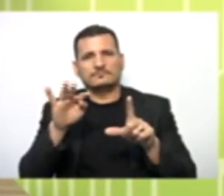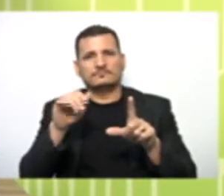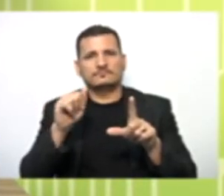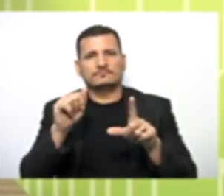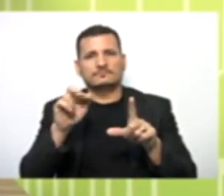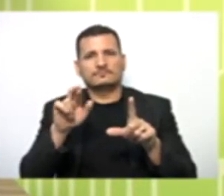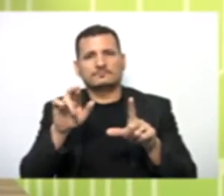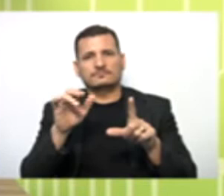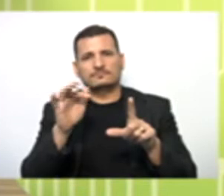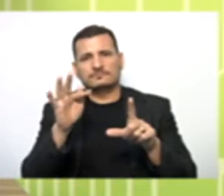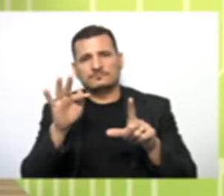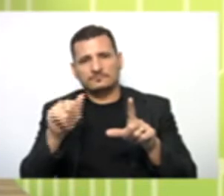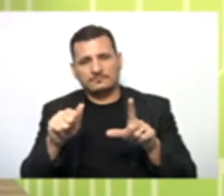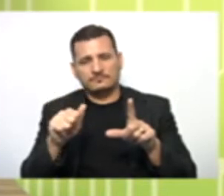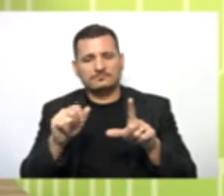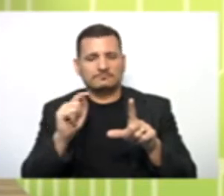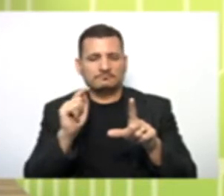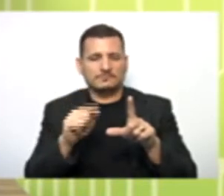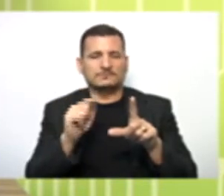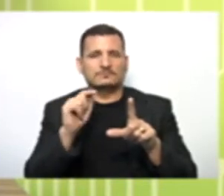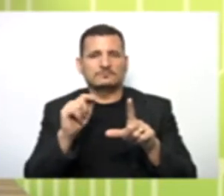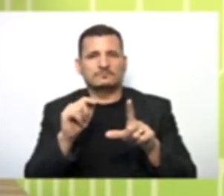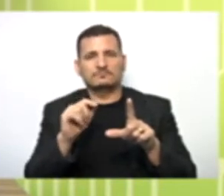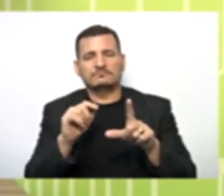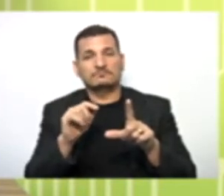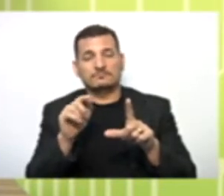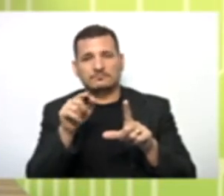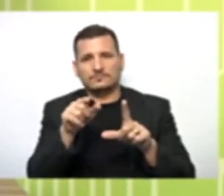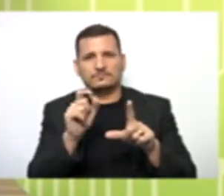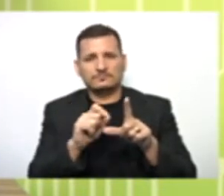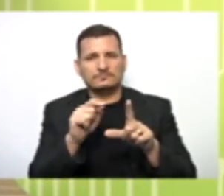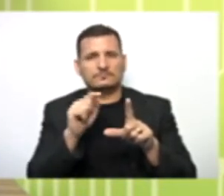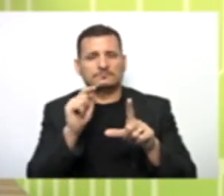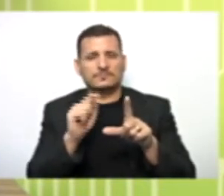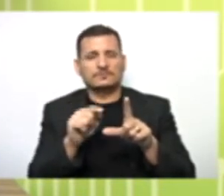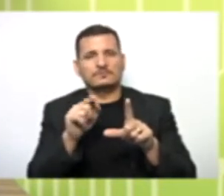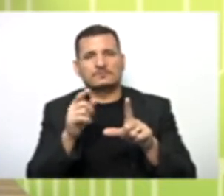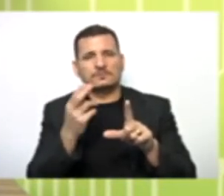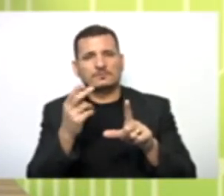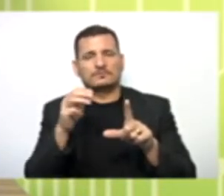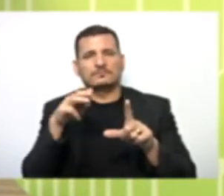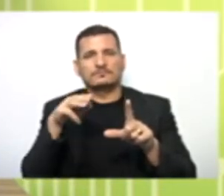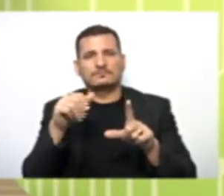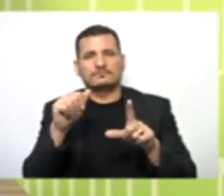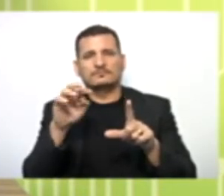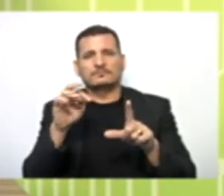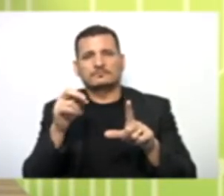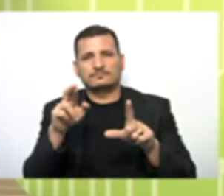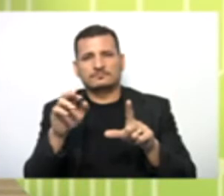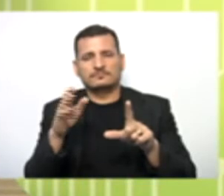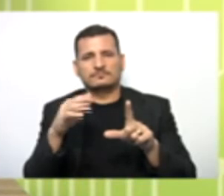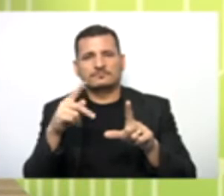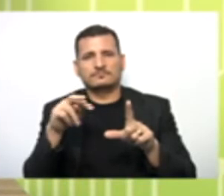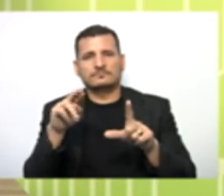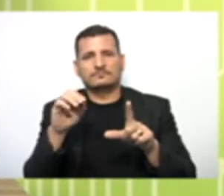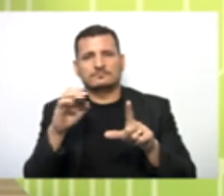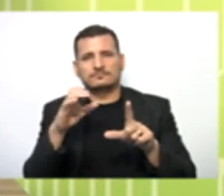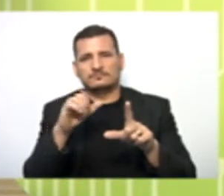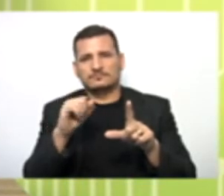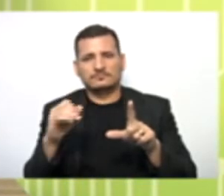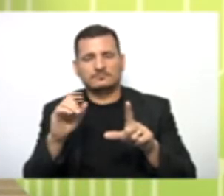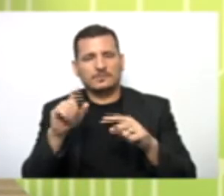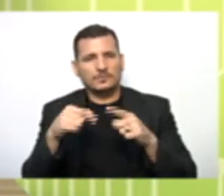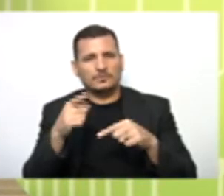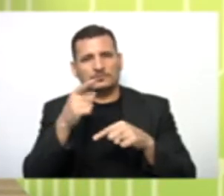onde estiver. Quando você faz aquilo, você está matando o processo. Repara, depois tenta em casa, abra